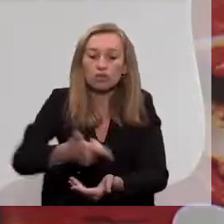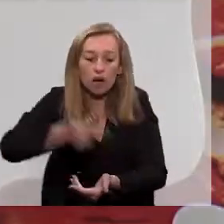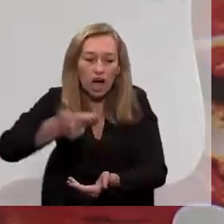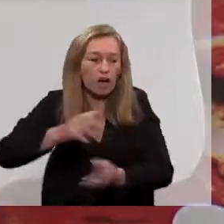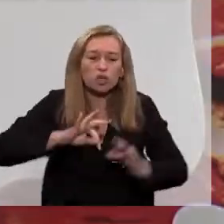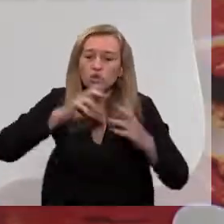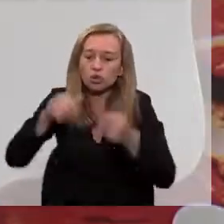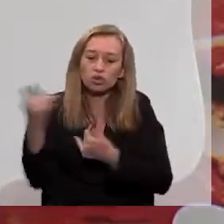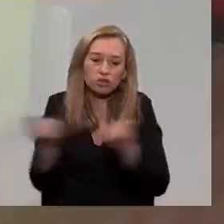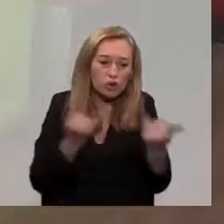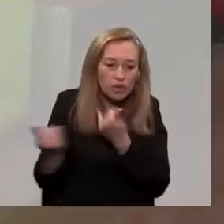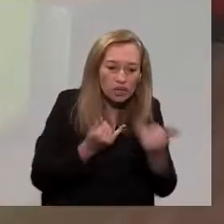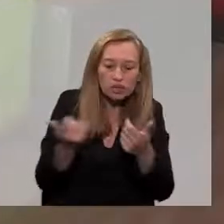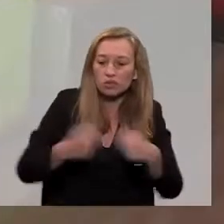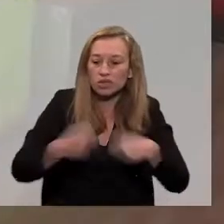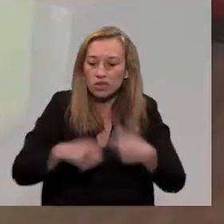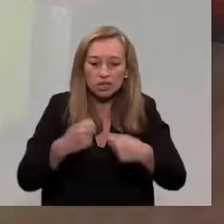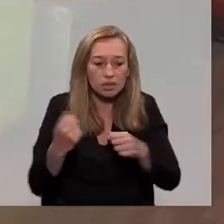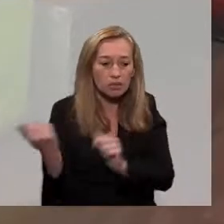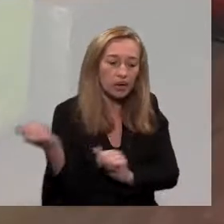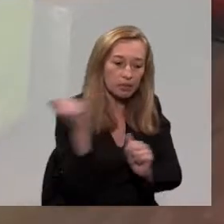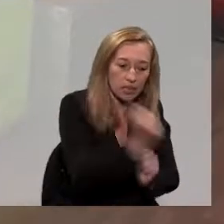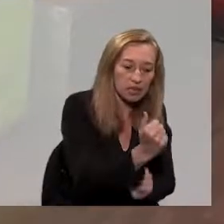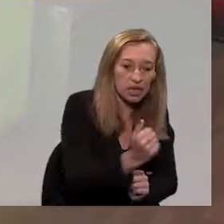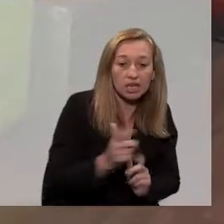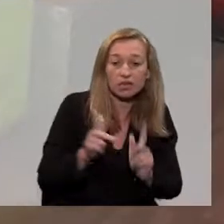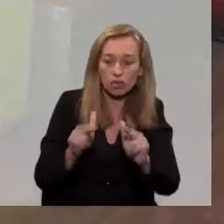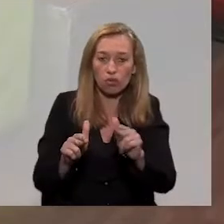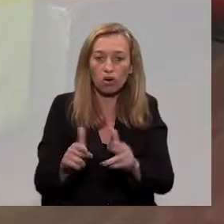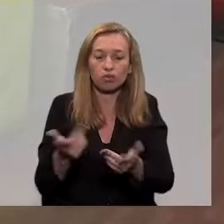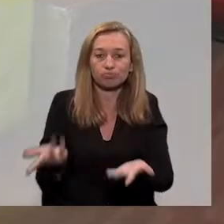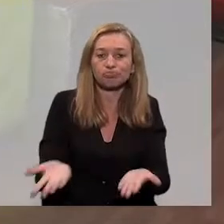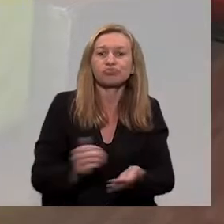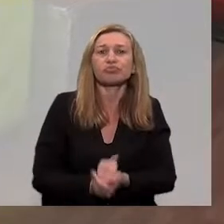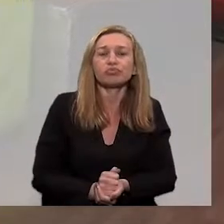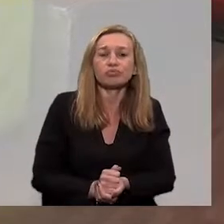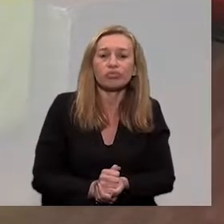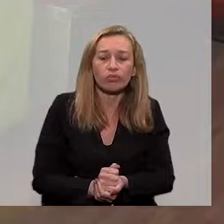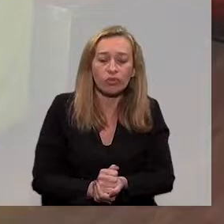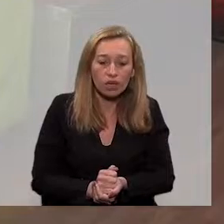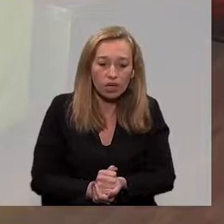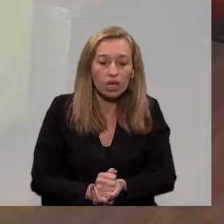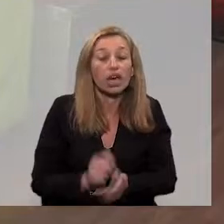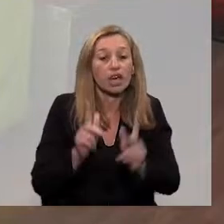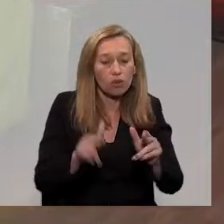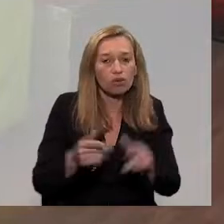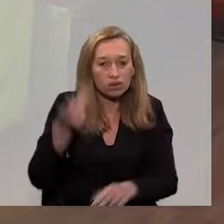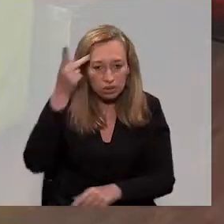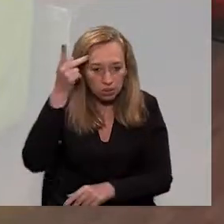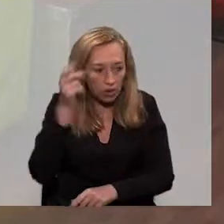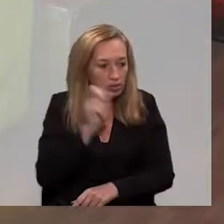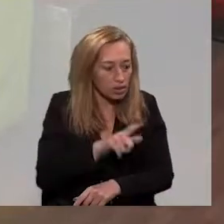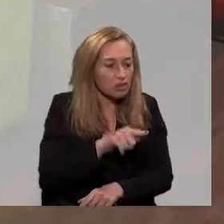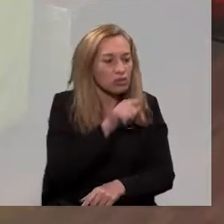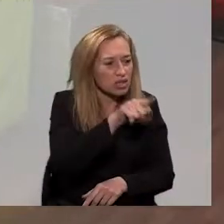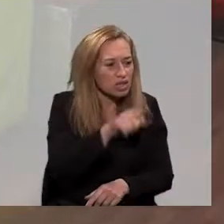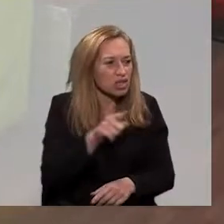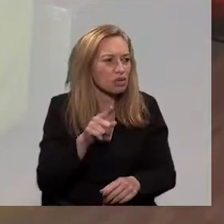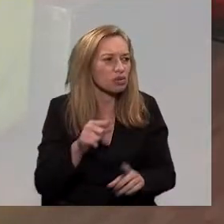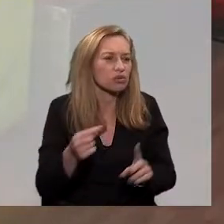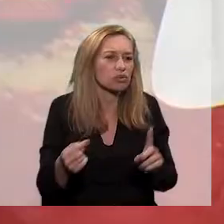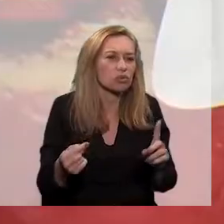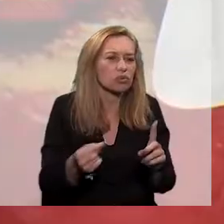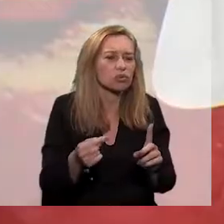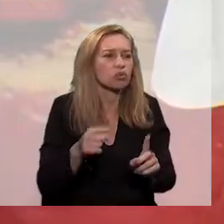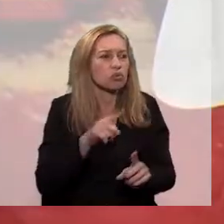as informações necessárias para cometer o crime que foi feito. É o caso, né, aí de São Paulo. Você tocou num ponto